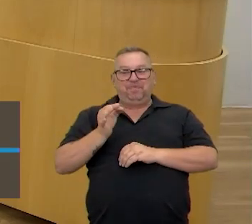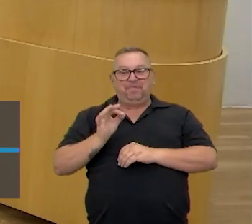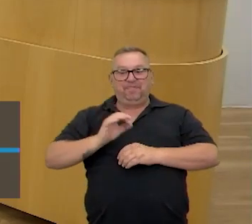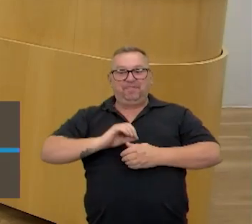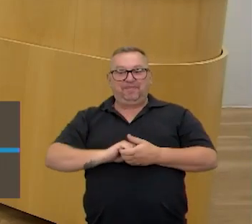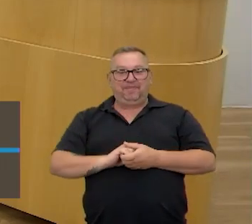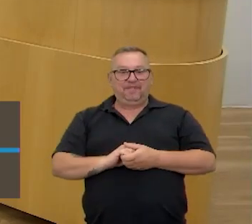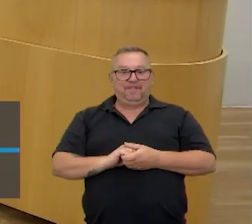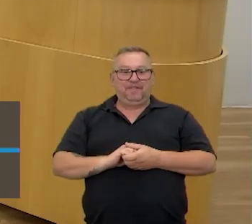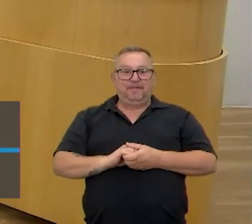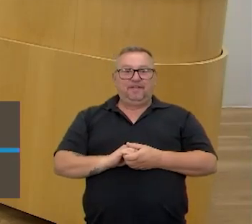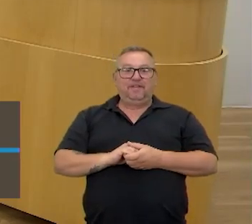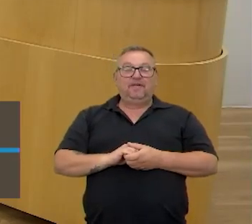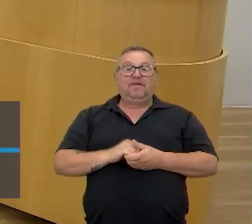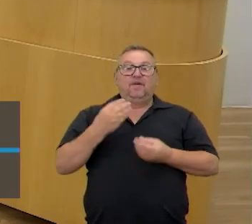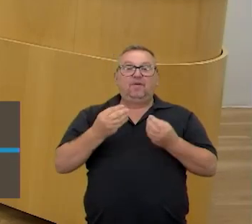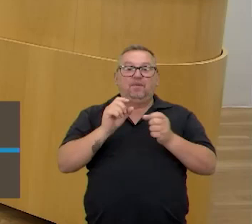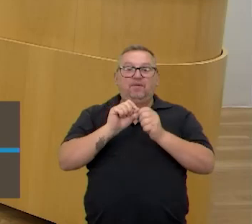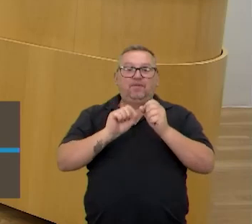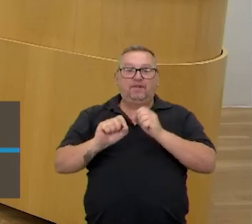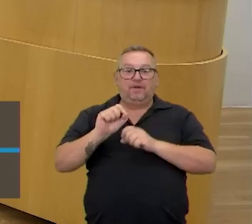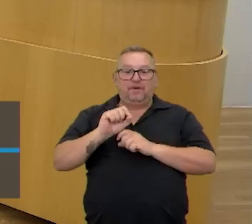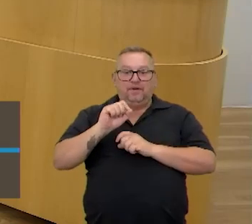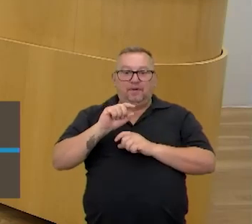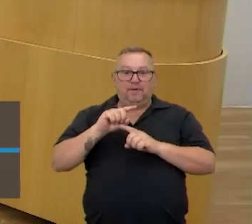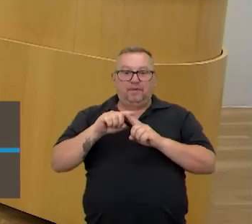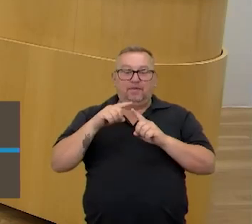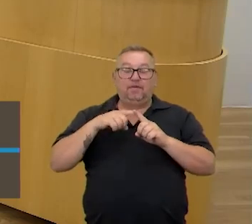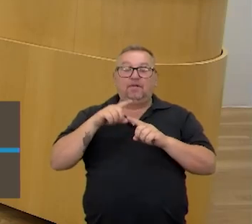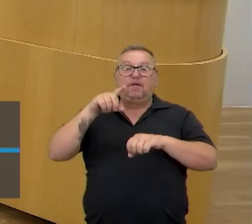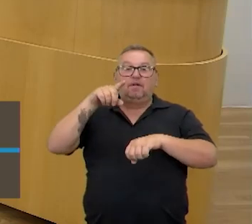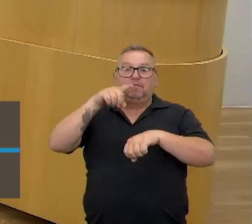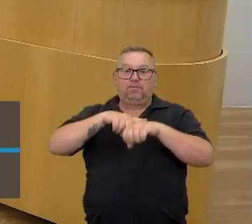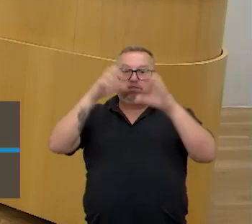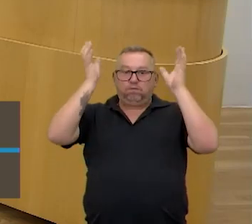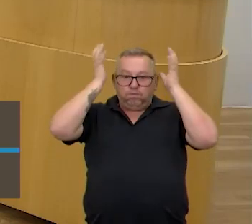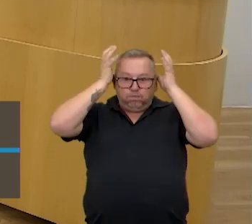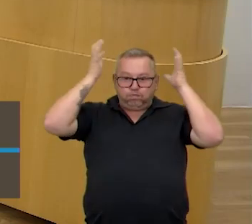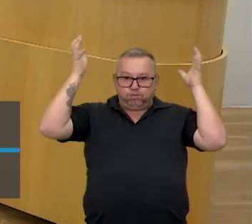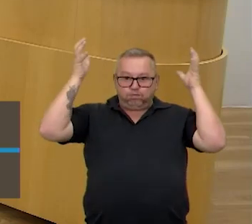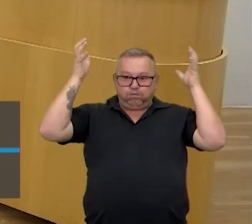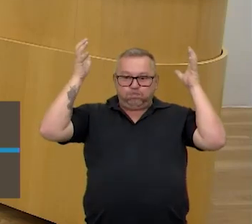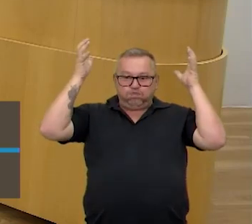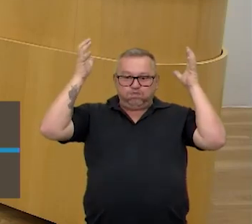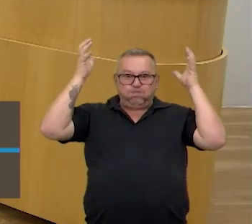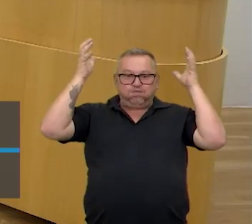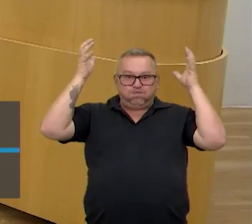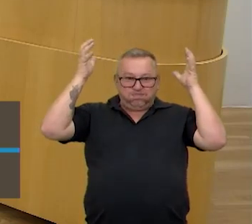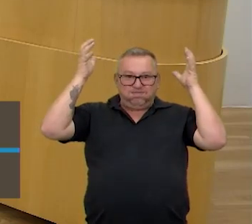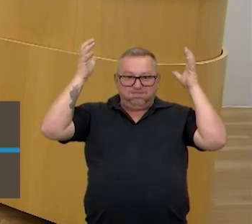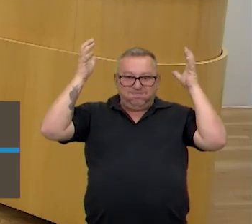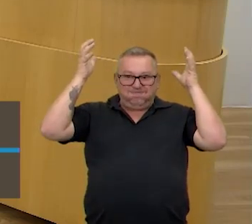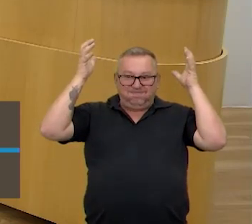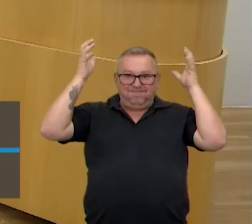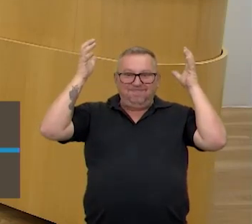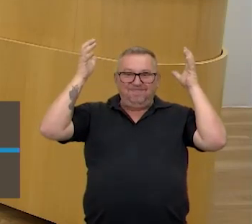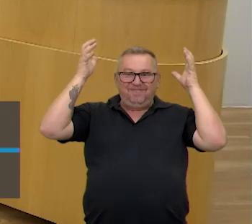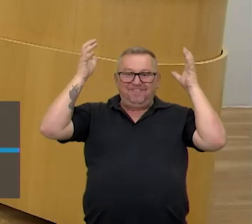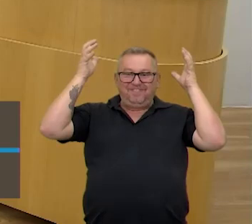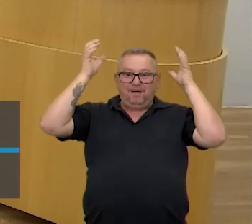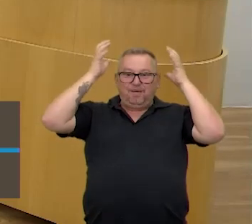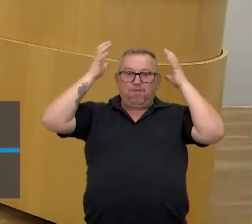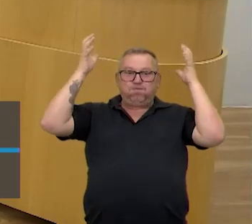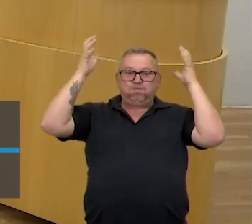visto. Sidney, como que você faria o momento cabeção assim? Ele fez lá. Gostei. Nossa, até